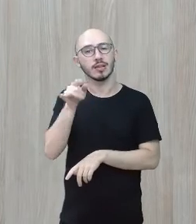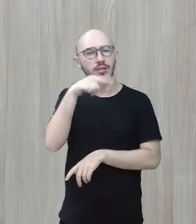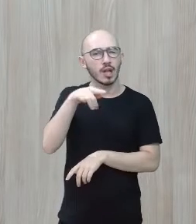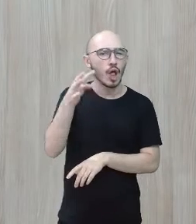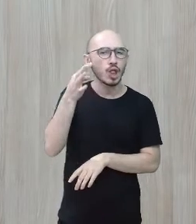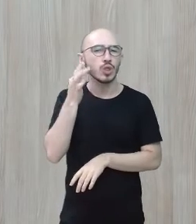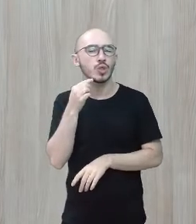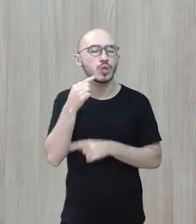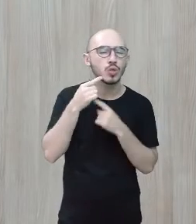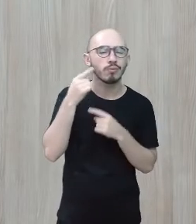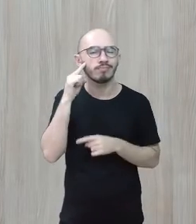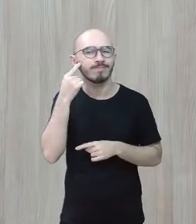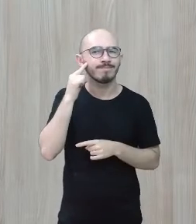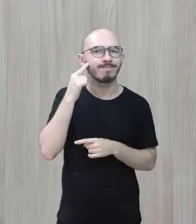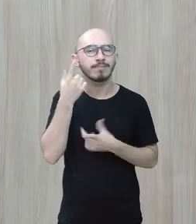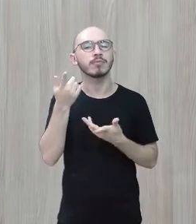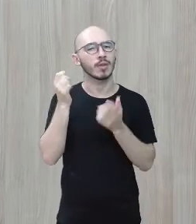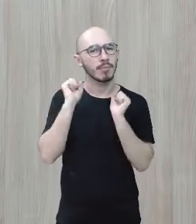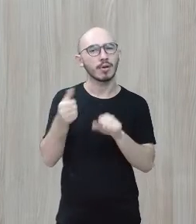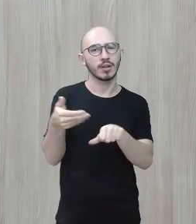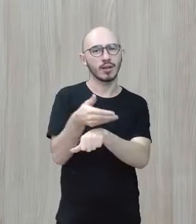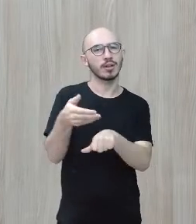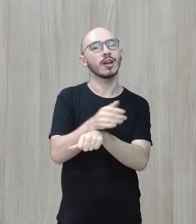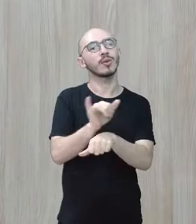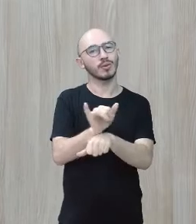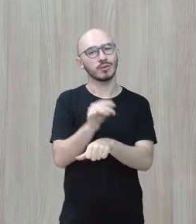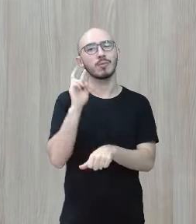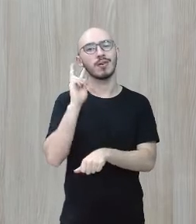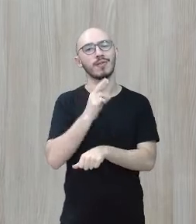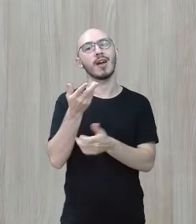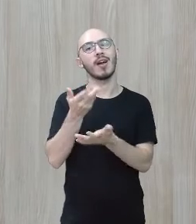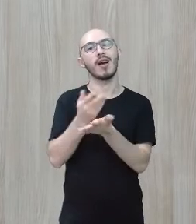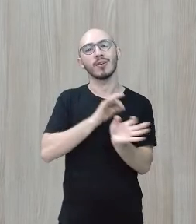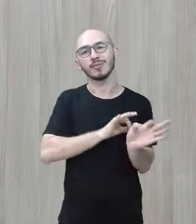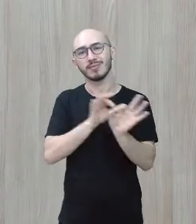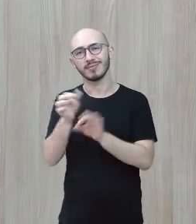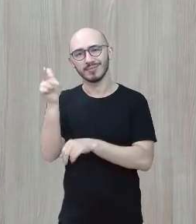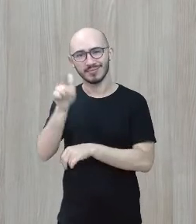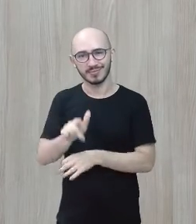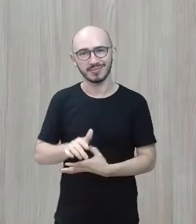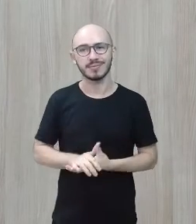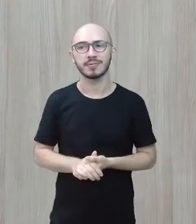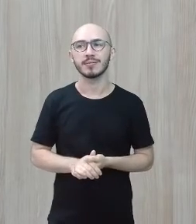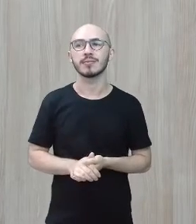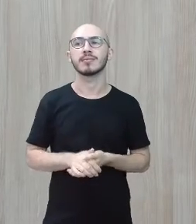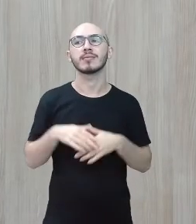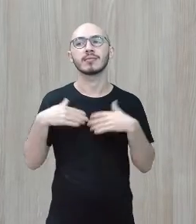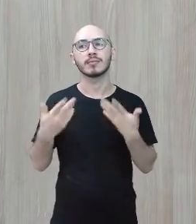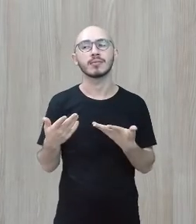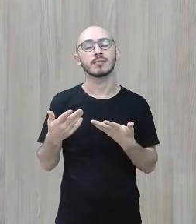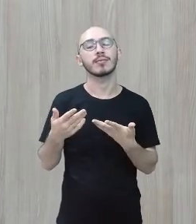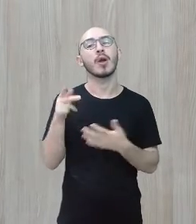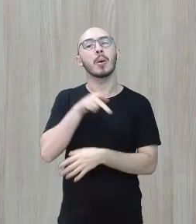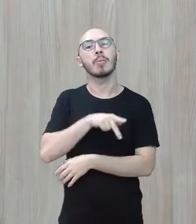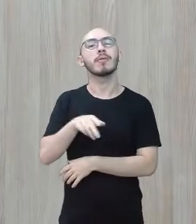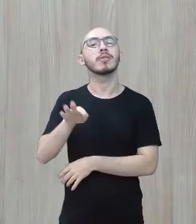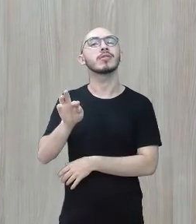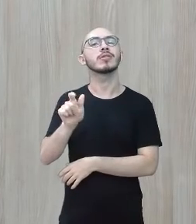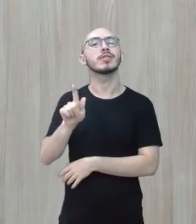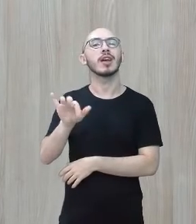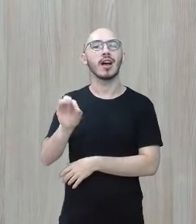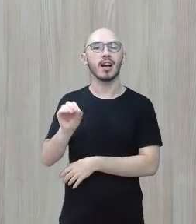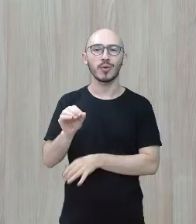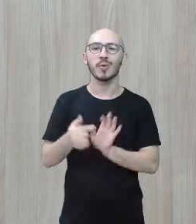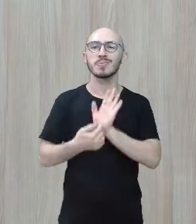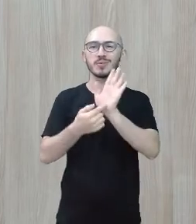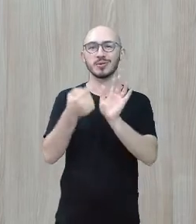uma olhadinha lá no YouTube para você ter esse pré-requisito aí e conseguir acompanhar as aulas, tá certo? O professor Tiago aparecendo aqui na tela, já é a